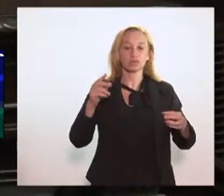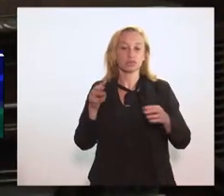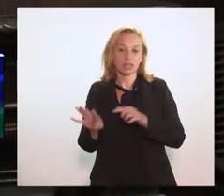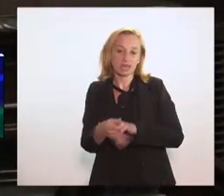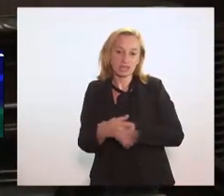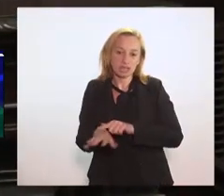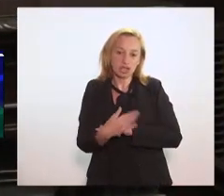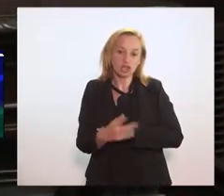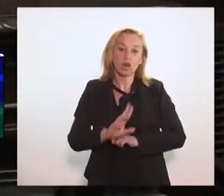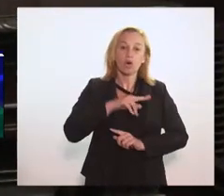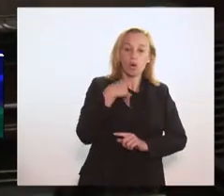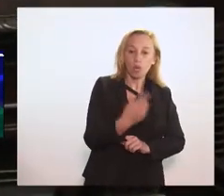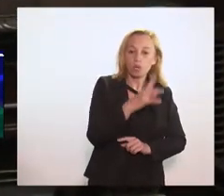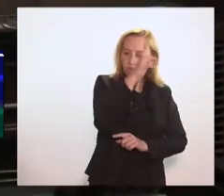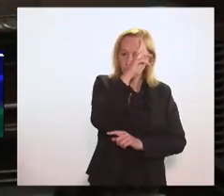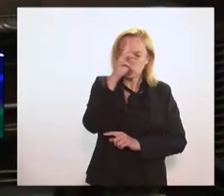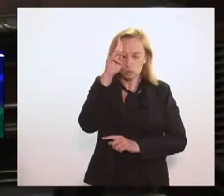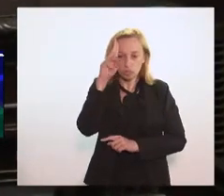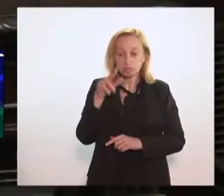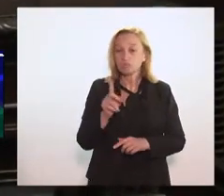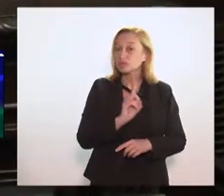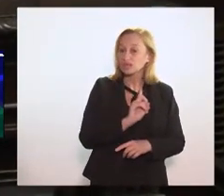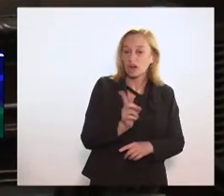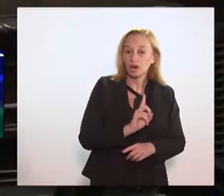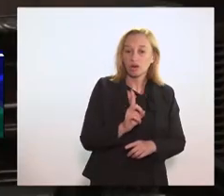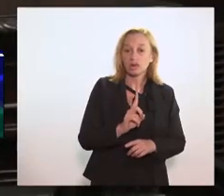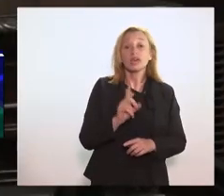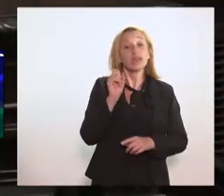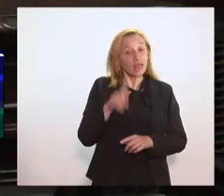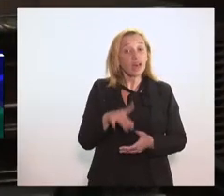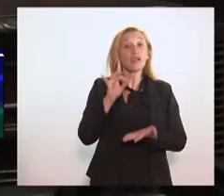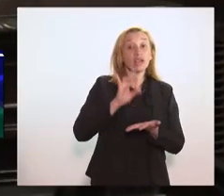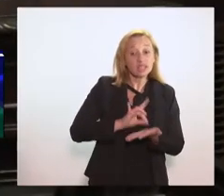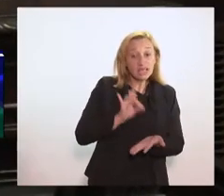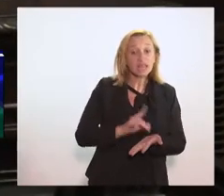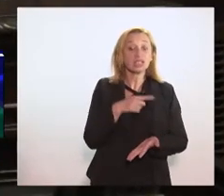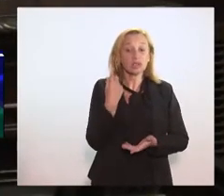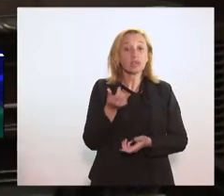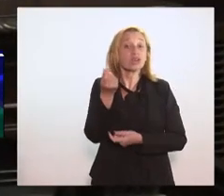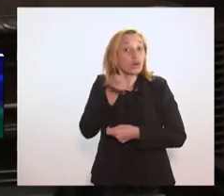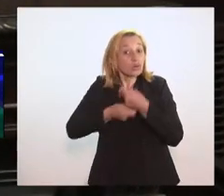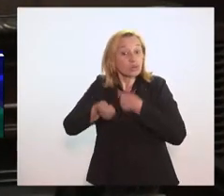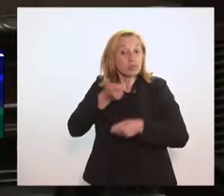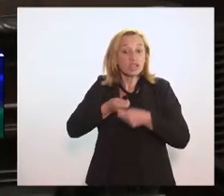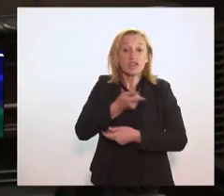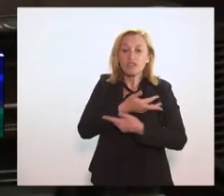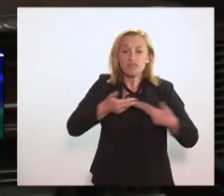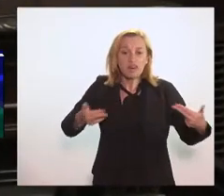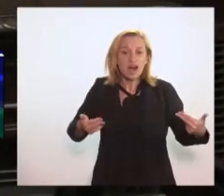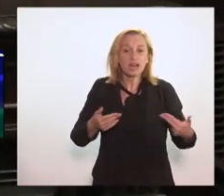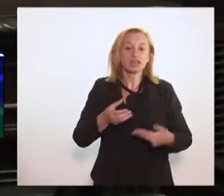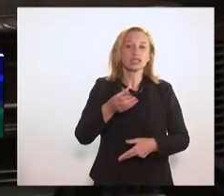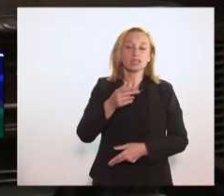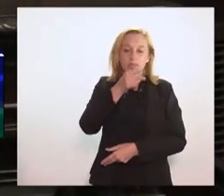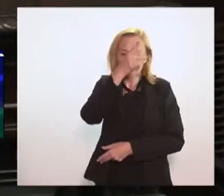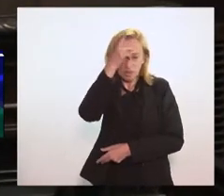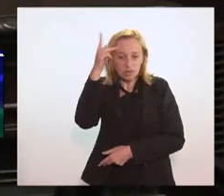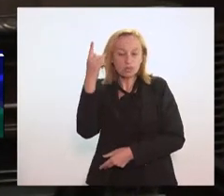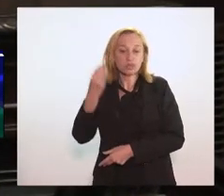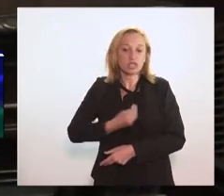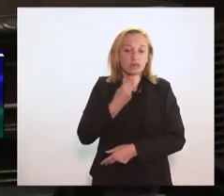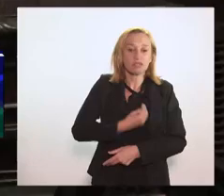taxista, tampouco do motorista por aplicativo, que é uma realidade na nossa economia. Milhares de cariocas, milhares